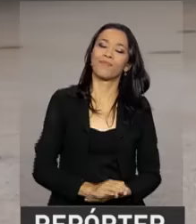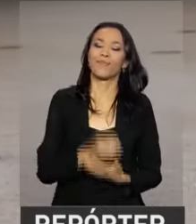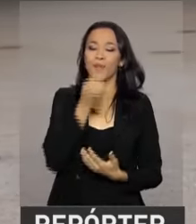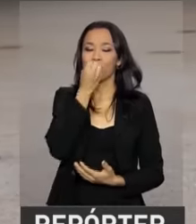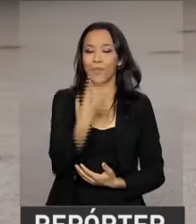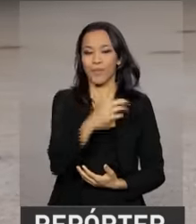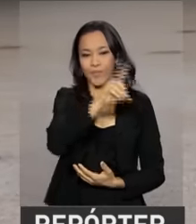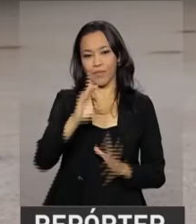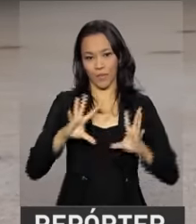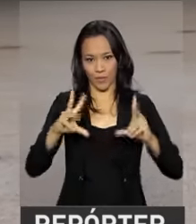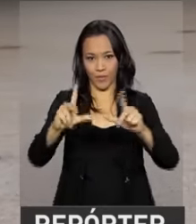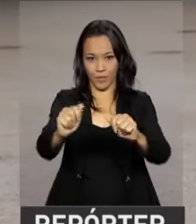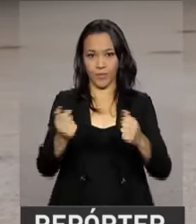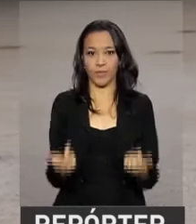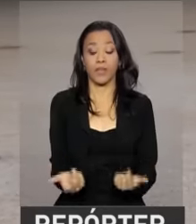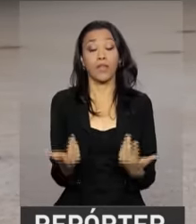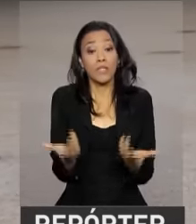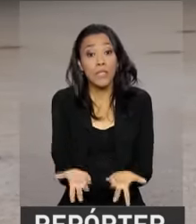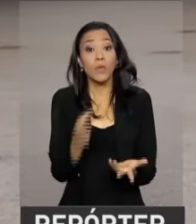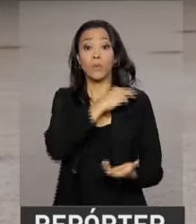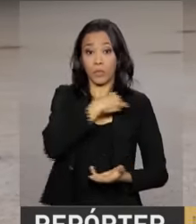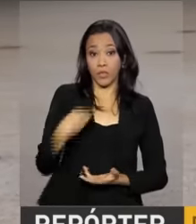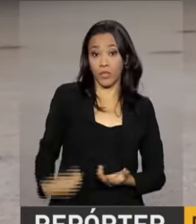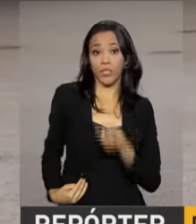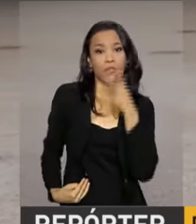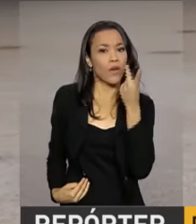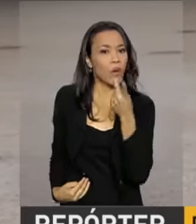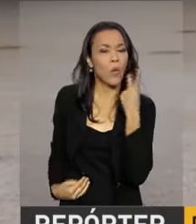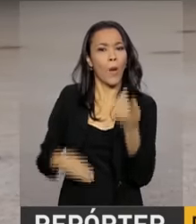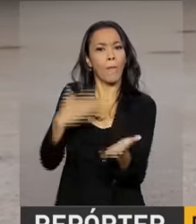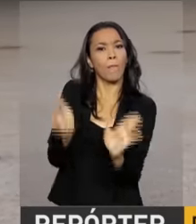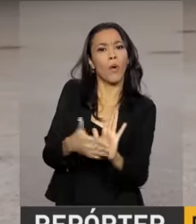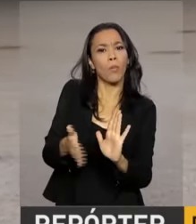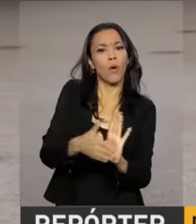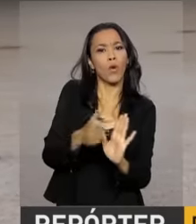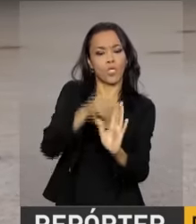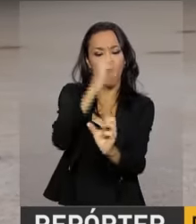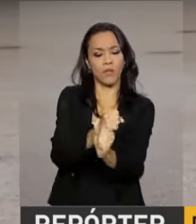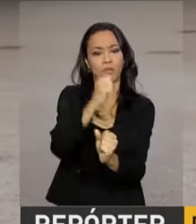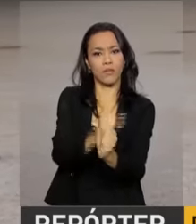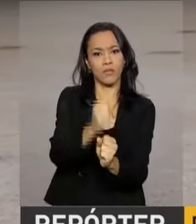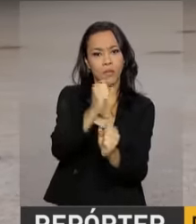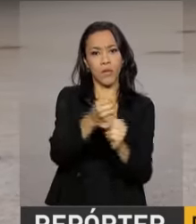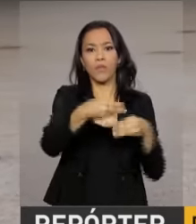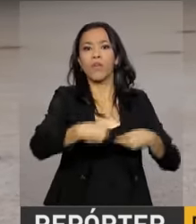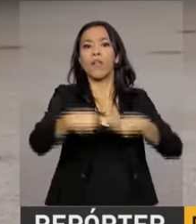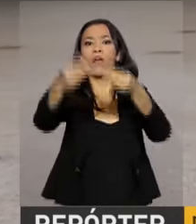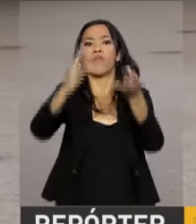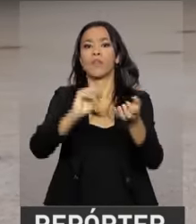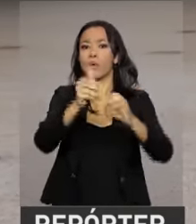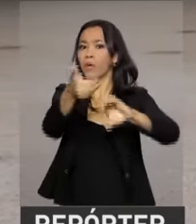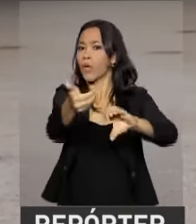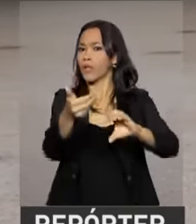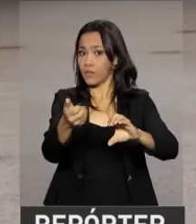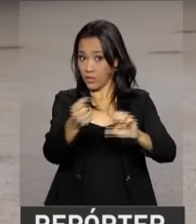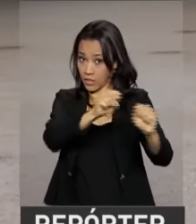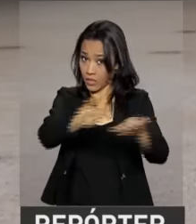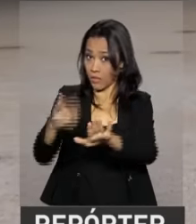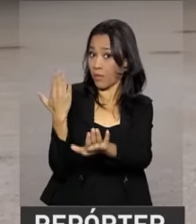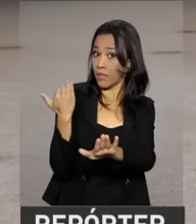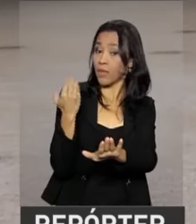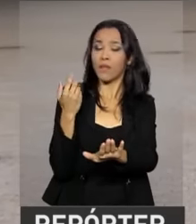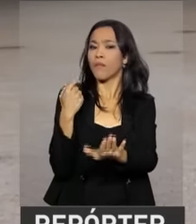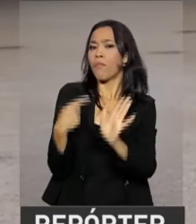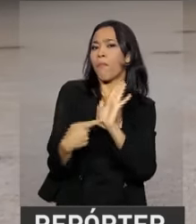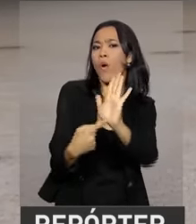Renata. Bom dia a todos. O ministro disse que a proposta orçamentária que foi enviada ao Congresso na semana passada mostra o comprometimento